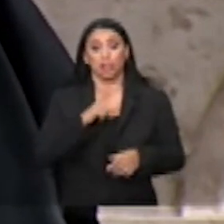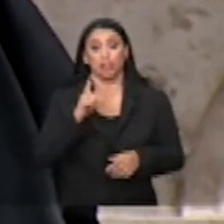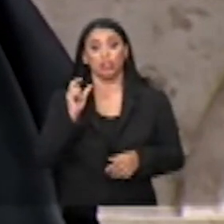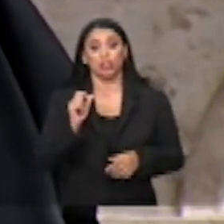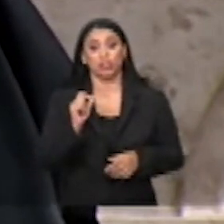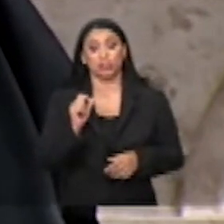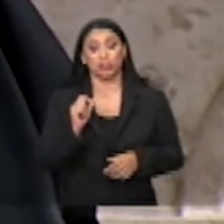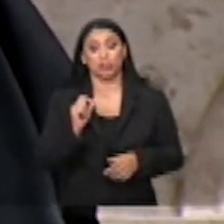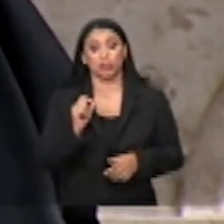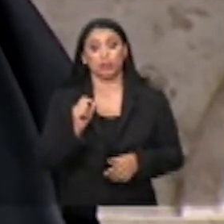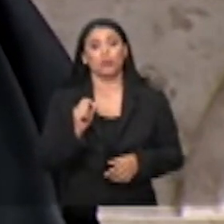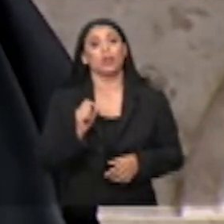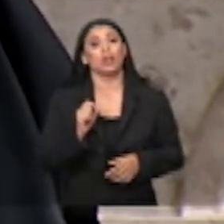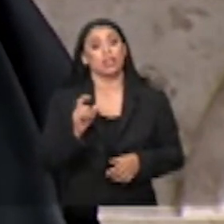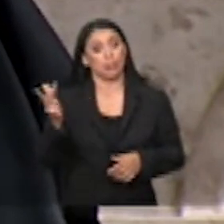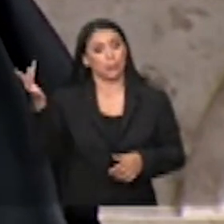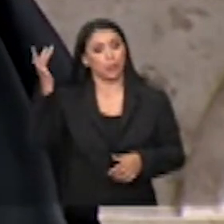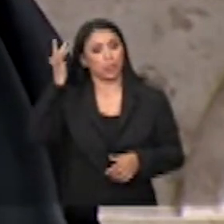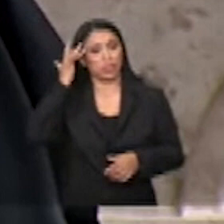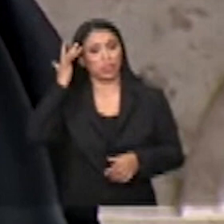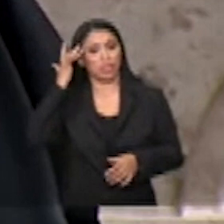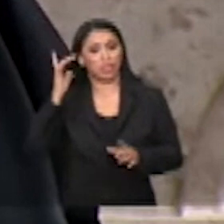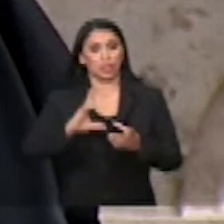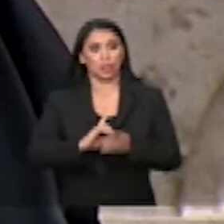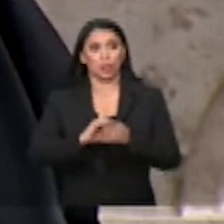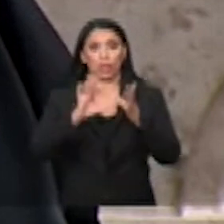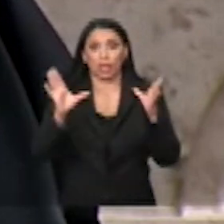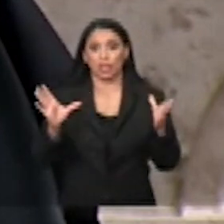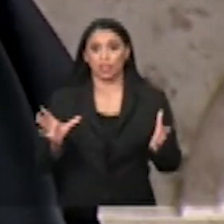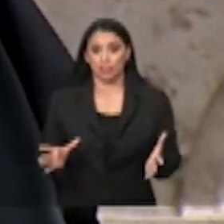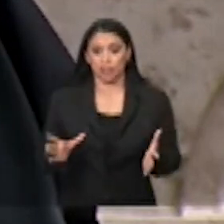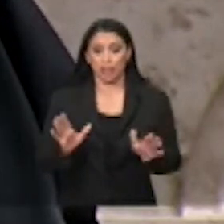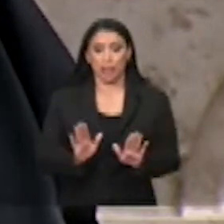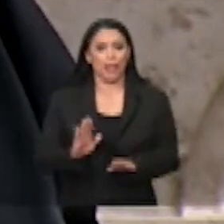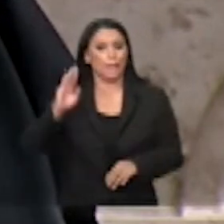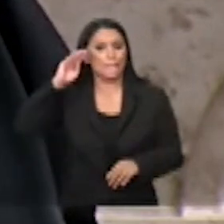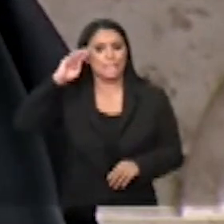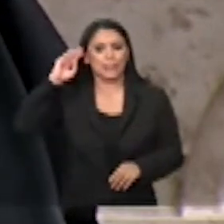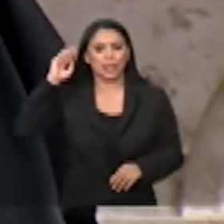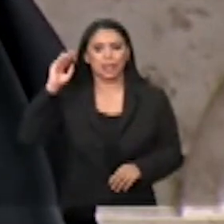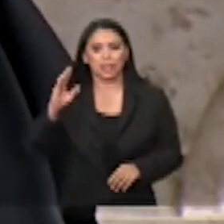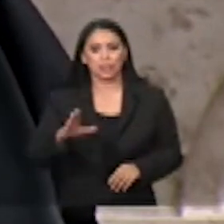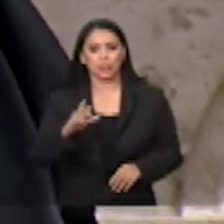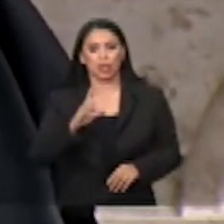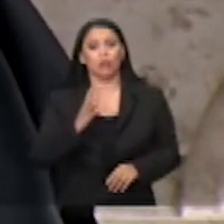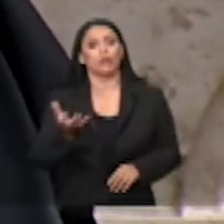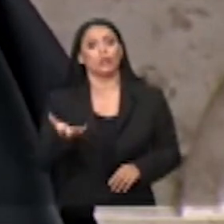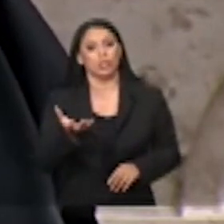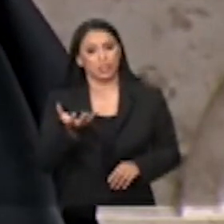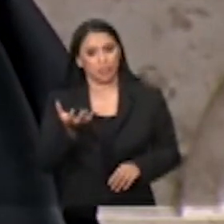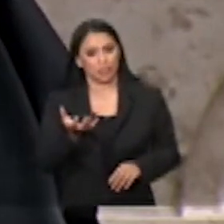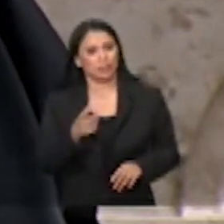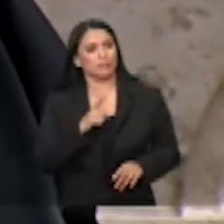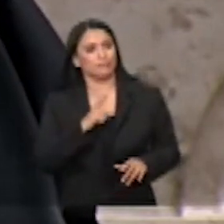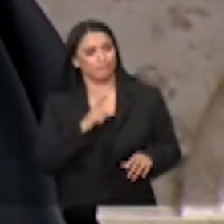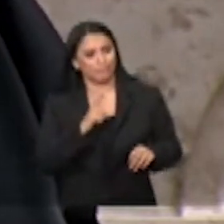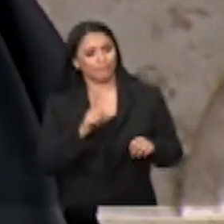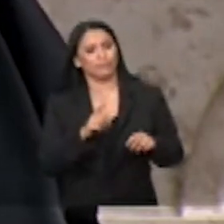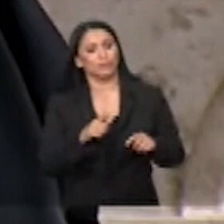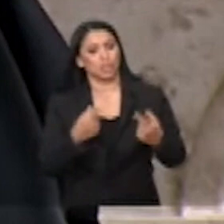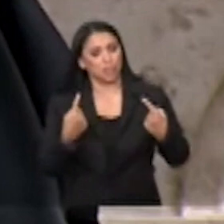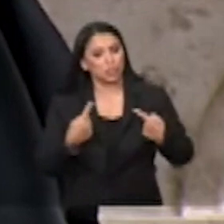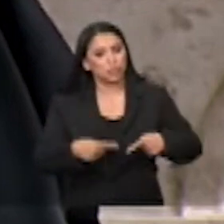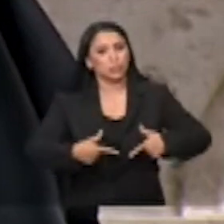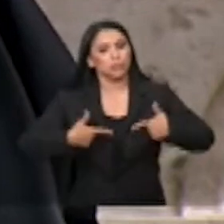nas modernas democracias liberais, é uma das principais ameaças que esta tem para enfrentar. E se